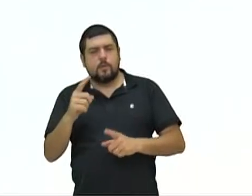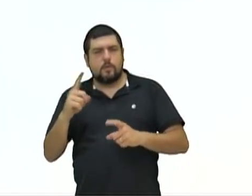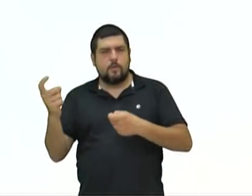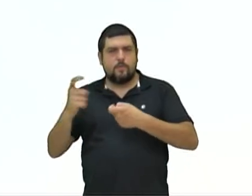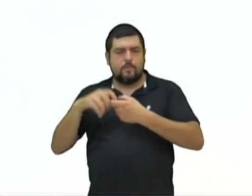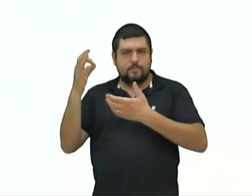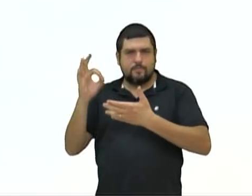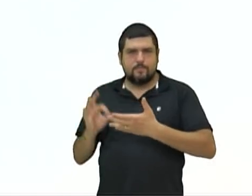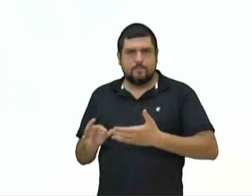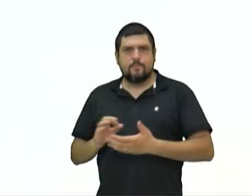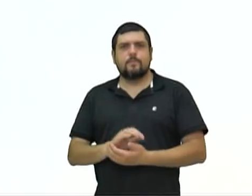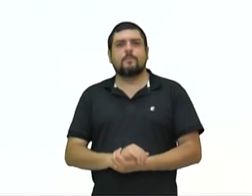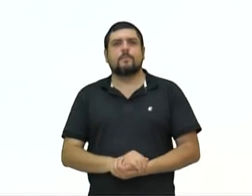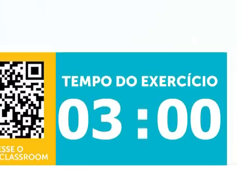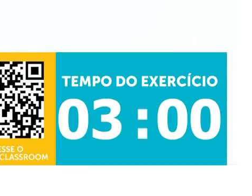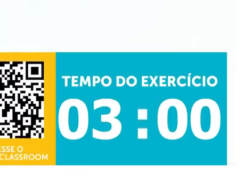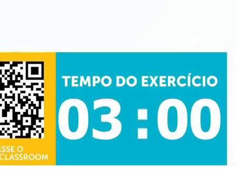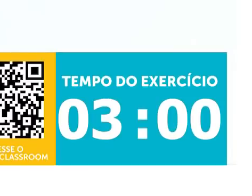volto com a resposta.